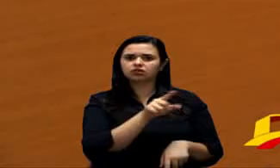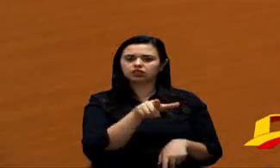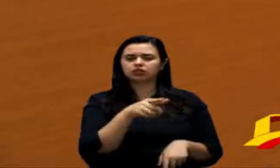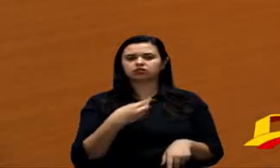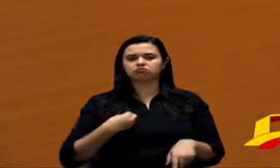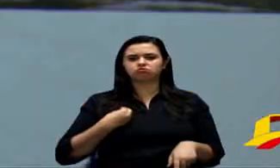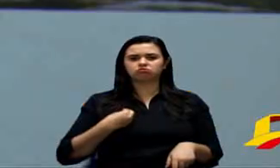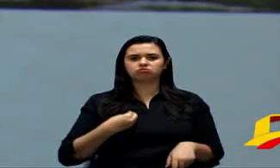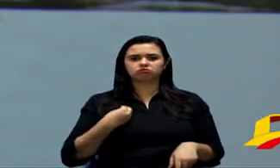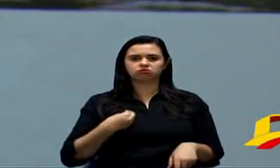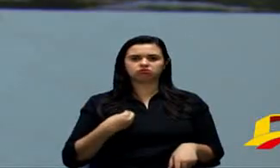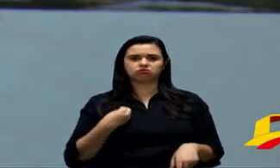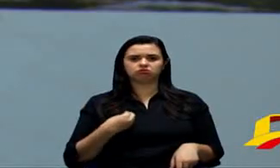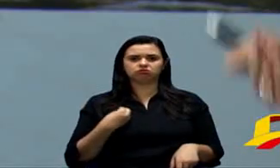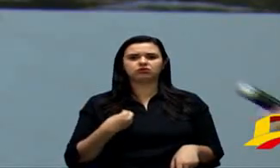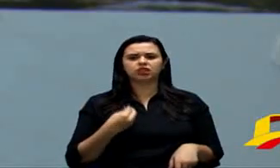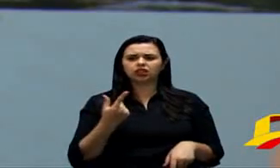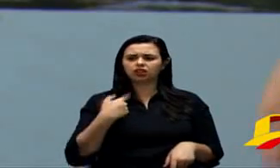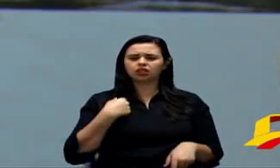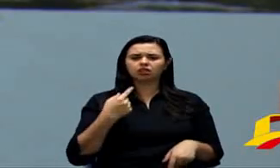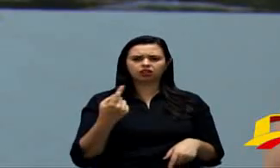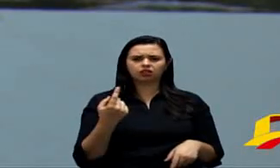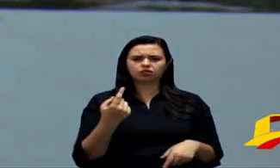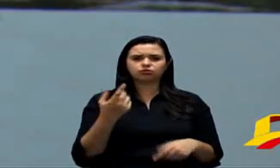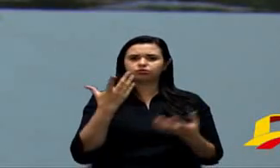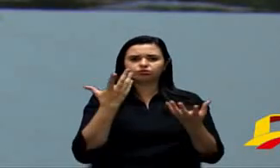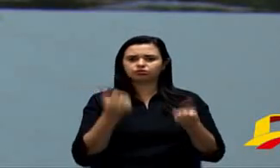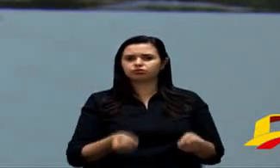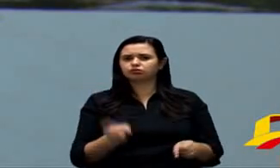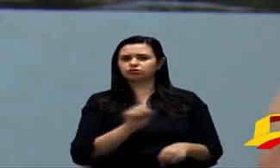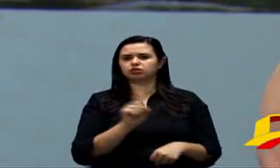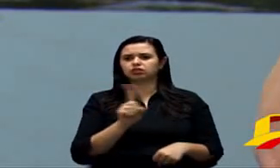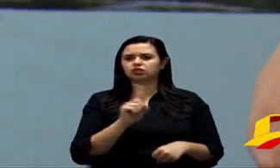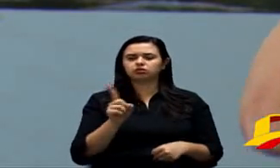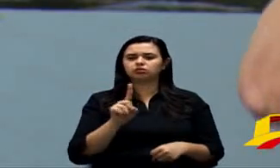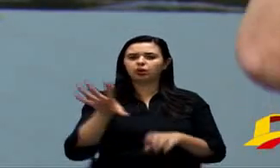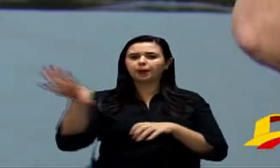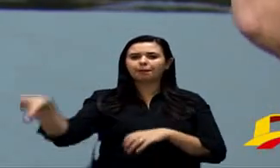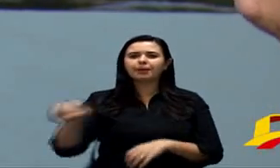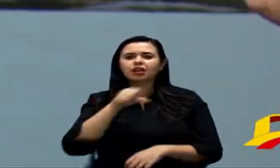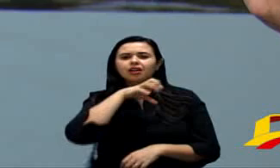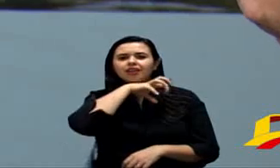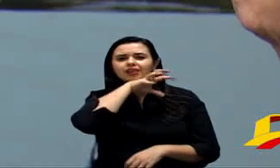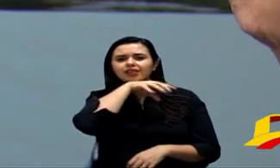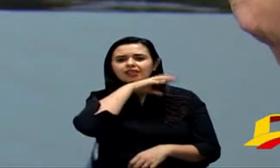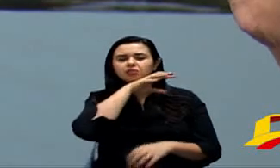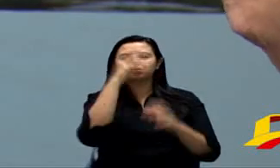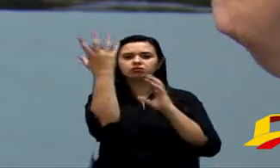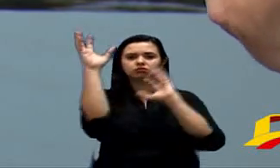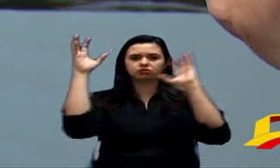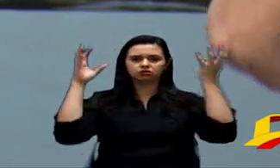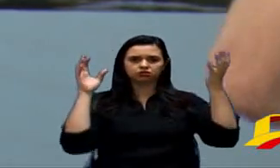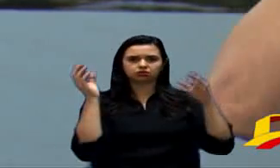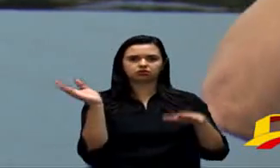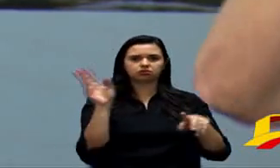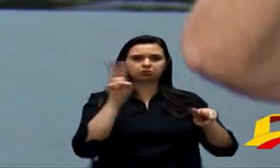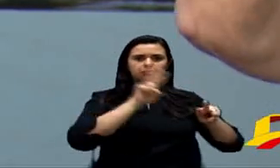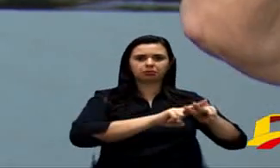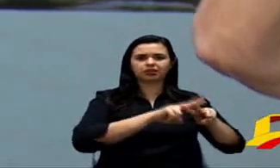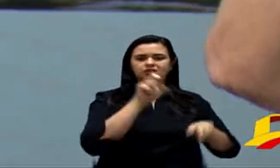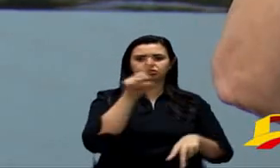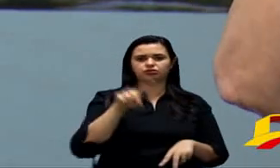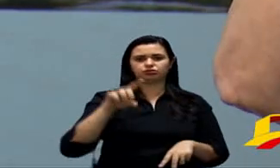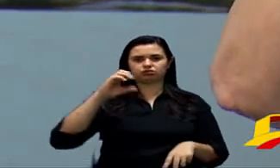contra tirar bicho da natureza, levar para o zoológico ou levar para o santuário. Mas nós estamos falando de um indivíduo que tem